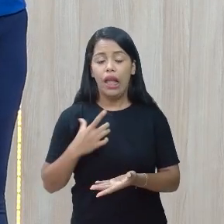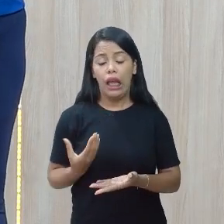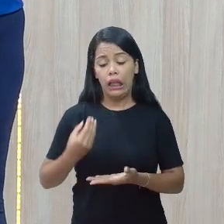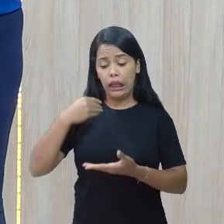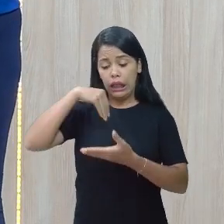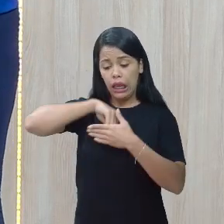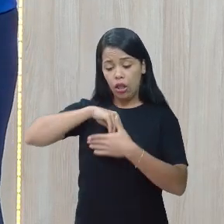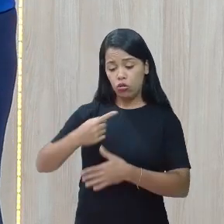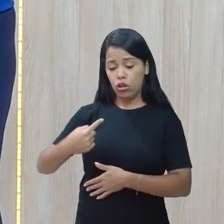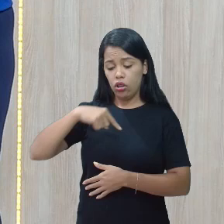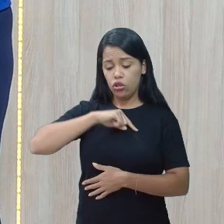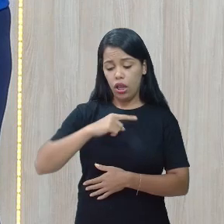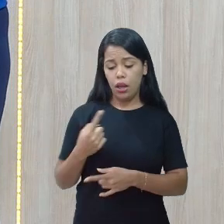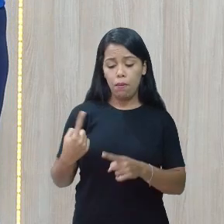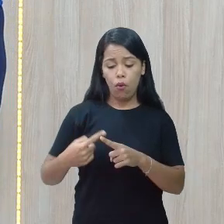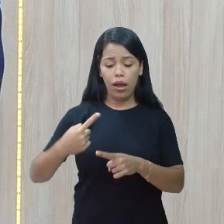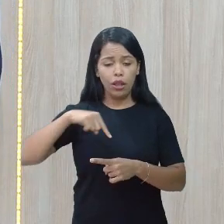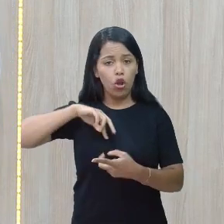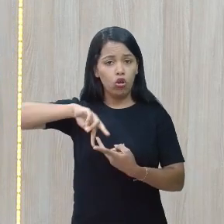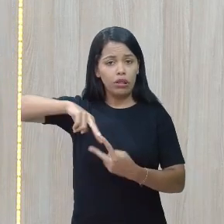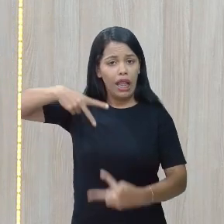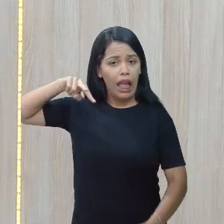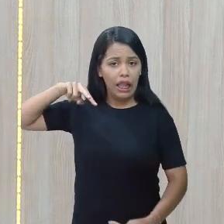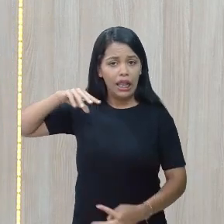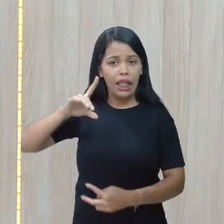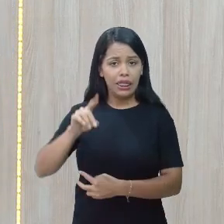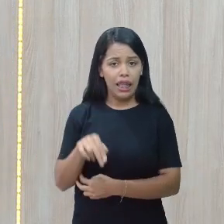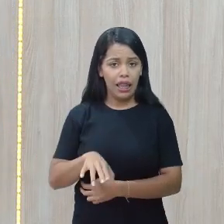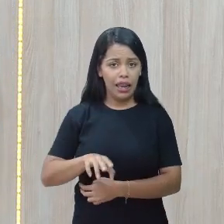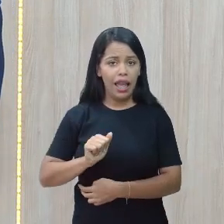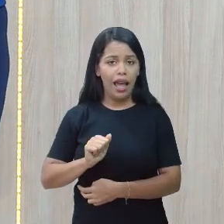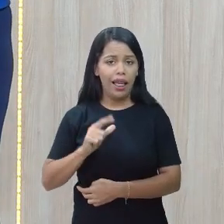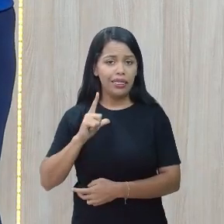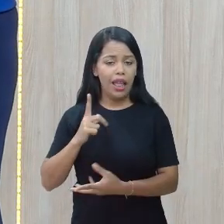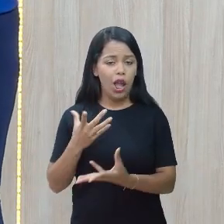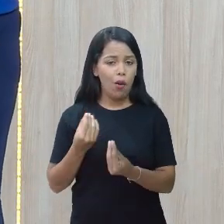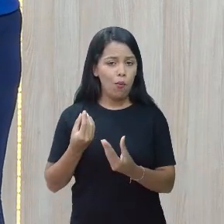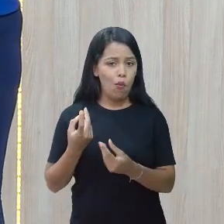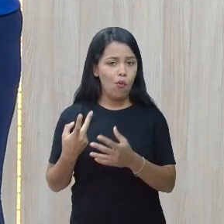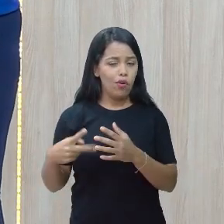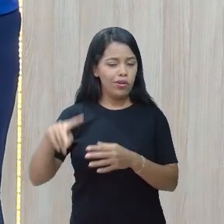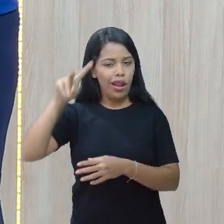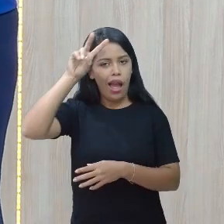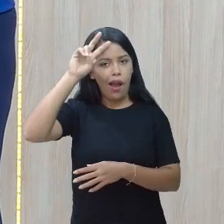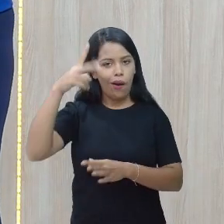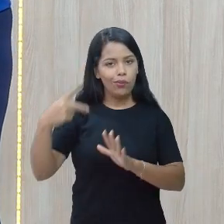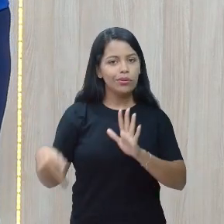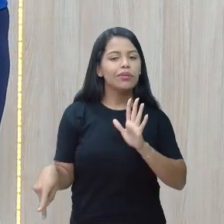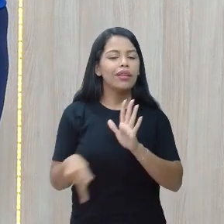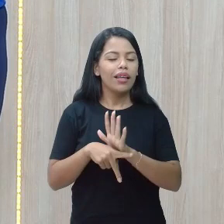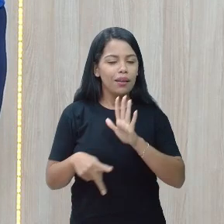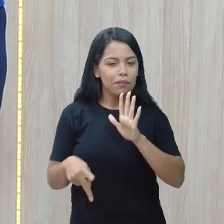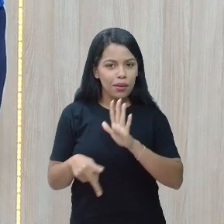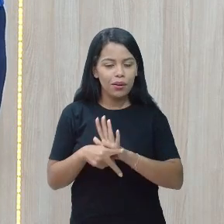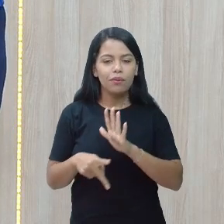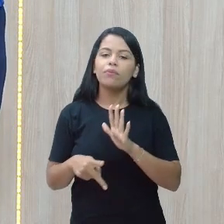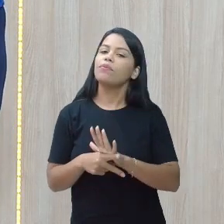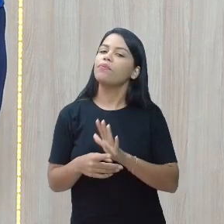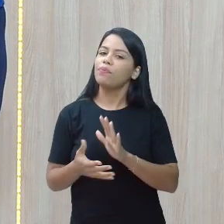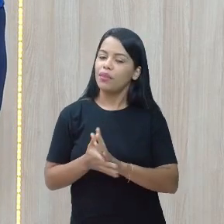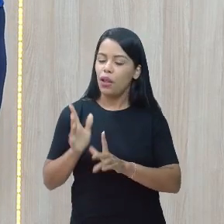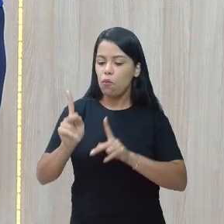gente, porque o nosso DNA, né, tem muito dessa cultura, né,